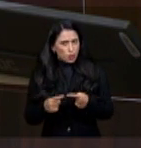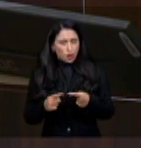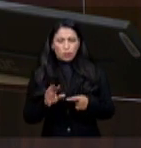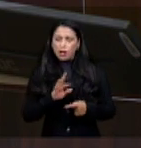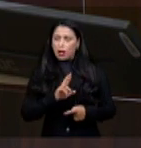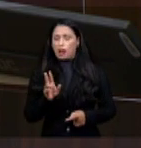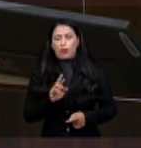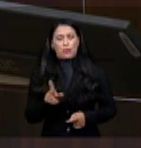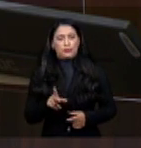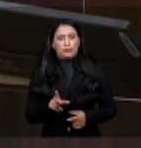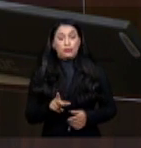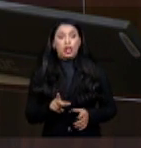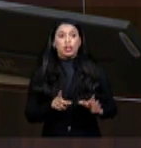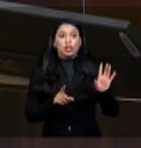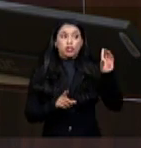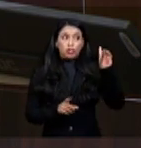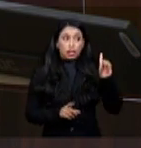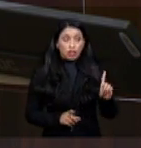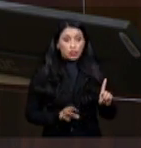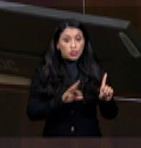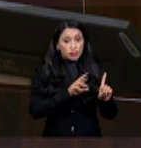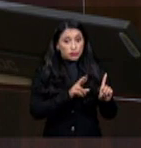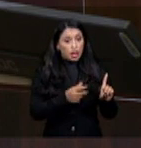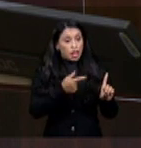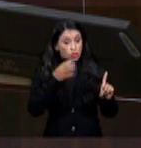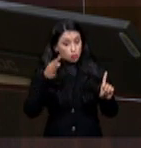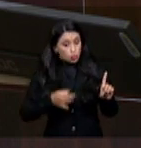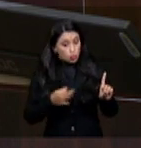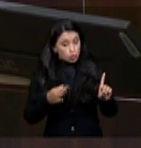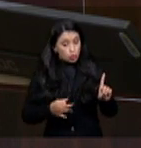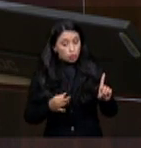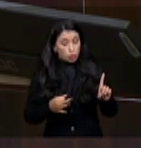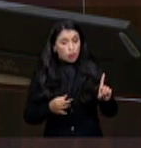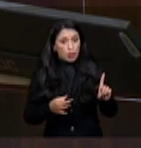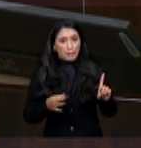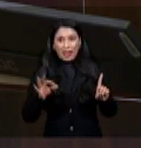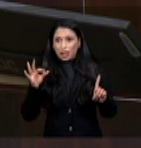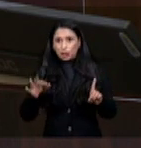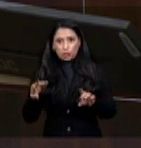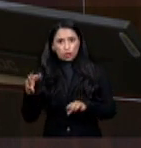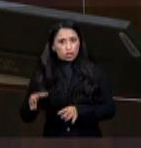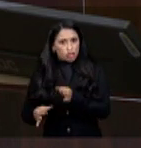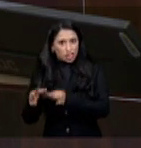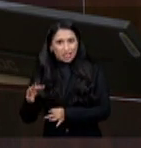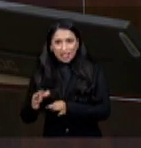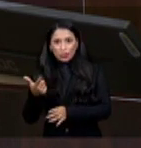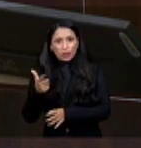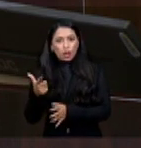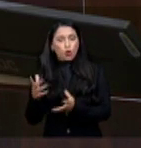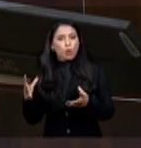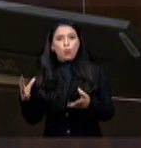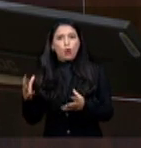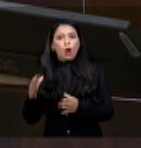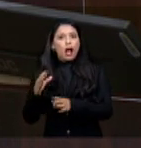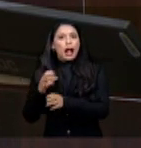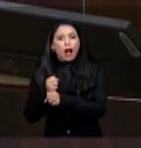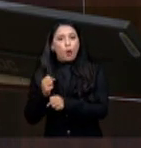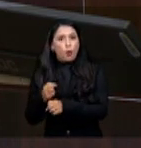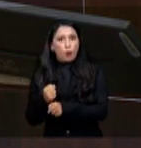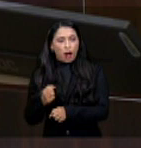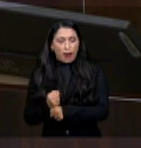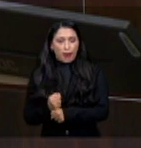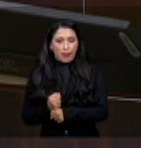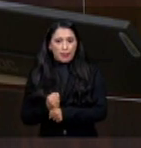cálculo e é justo que haja um direito mais a justiça é incalculável por quê Porque ela exige que se